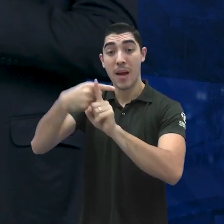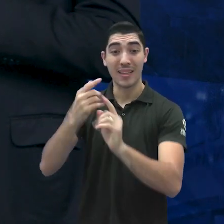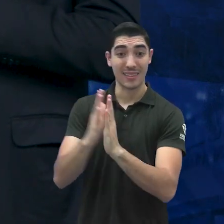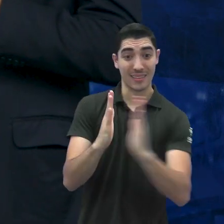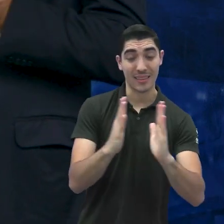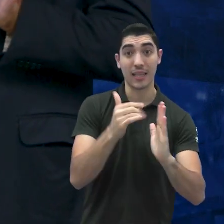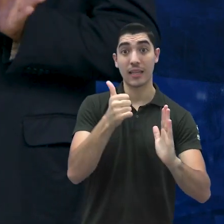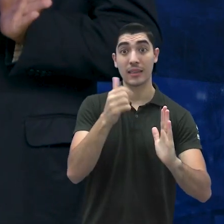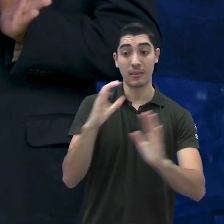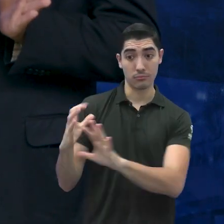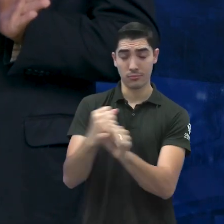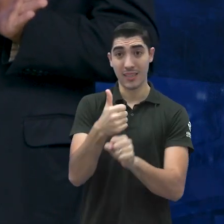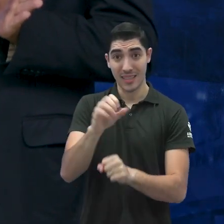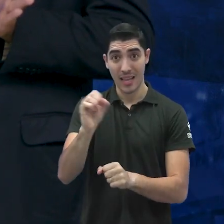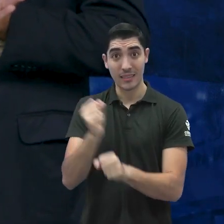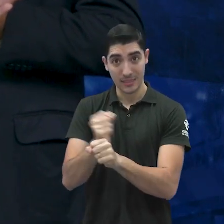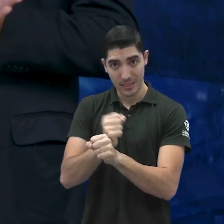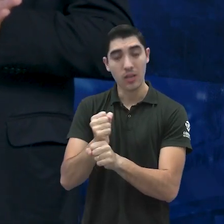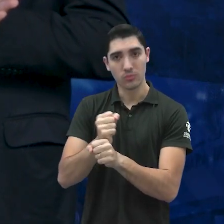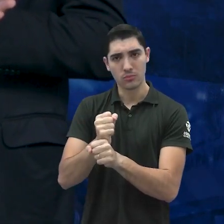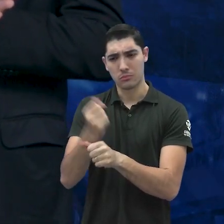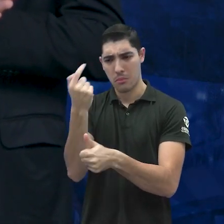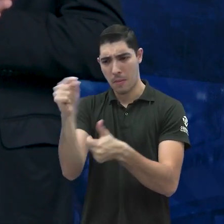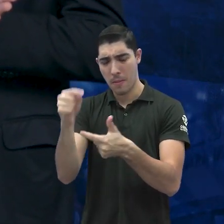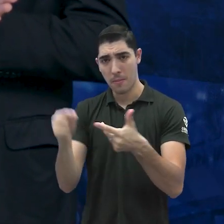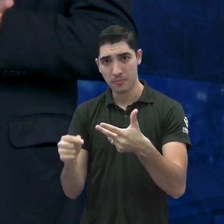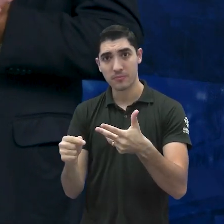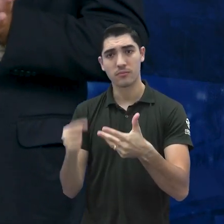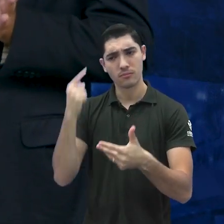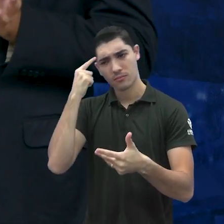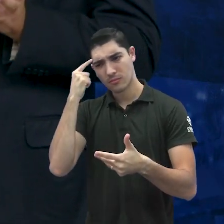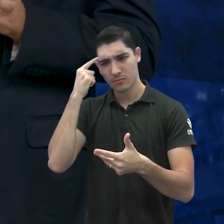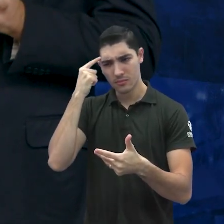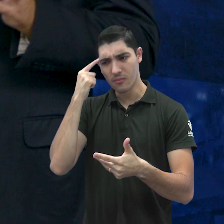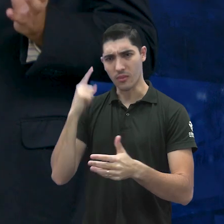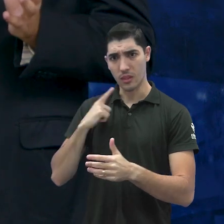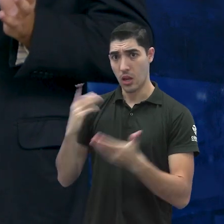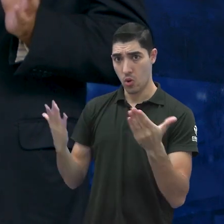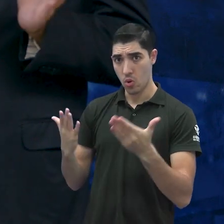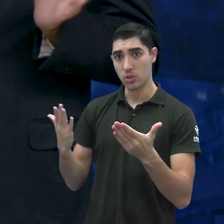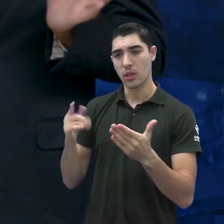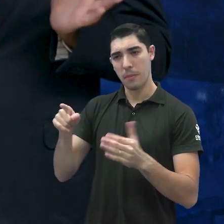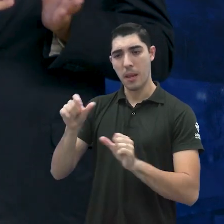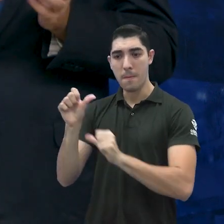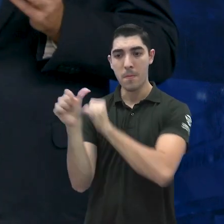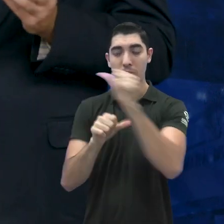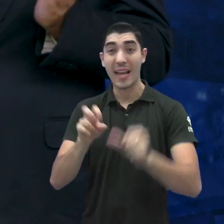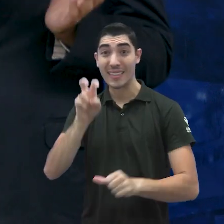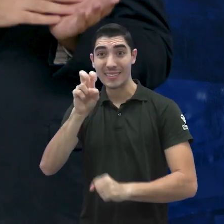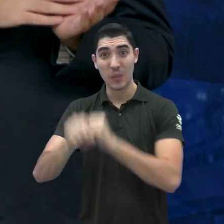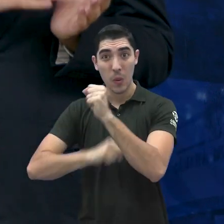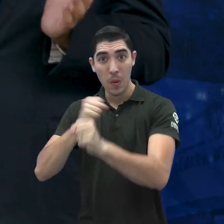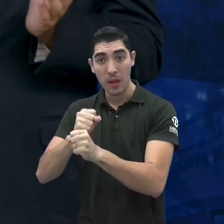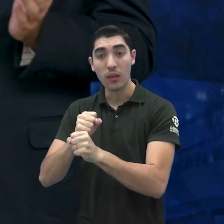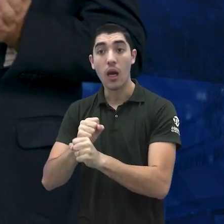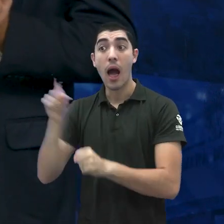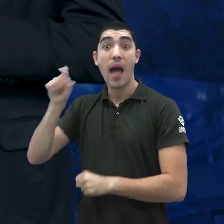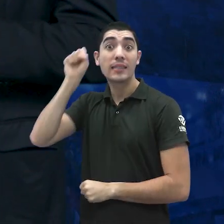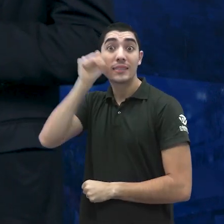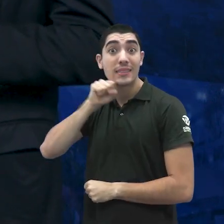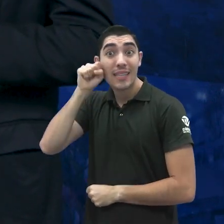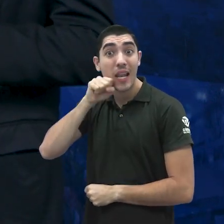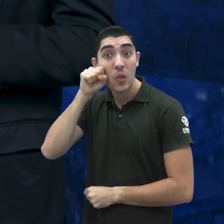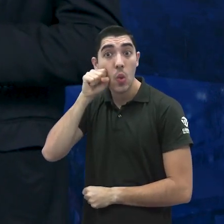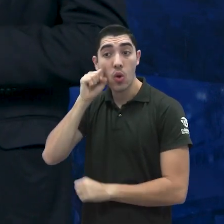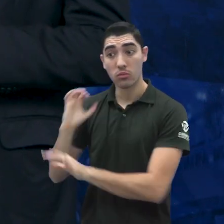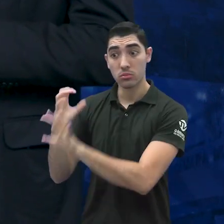2 legislaturas, hoje uma legislatura de 4, o mandato do senador é de 8. Mantém essa mesma lógica, só que como o mandato está sendo alterado para 5, seria de senador